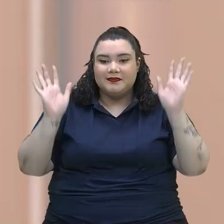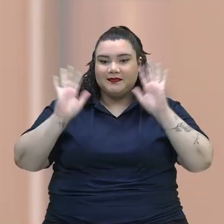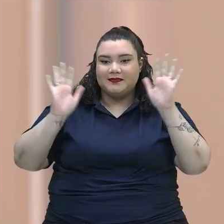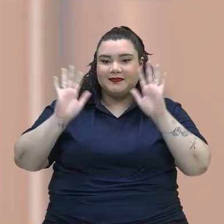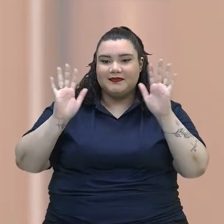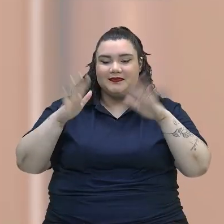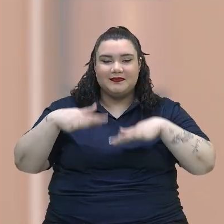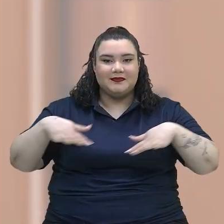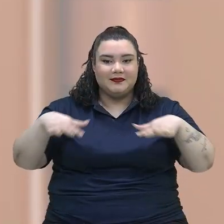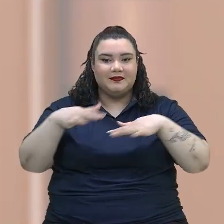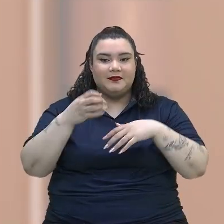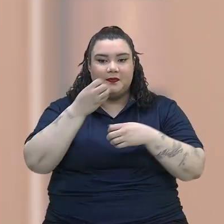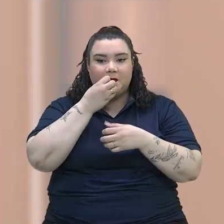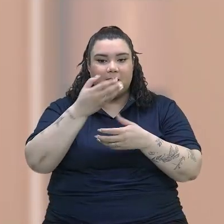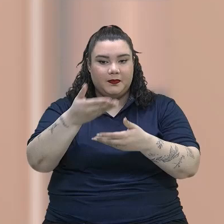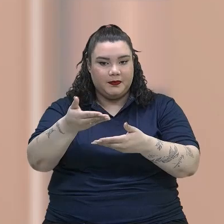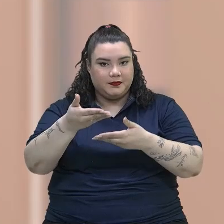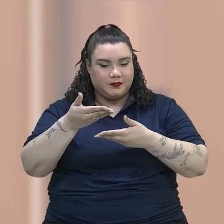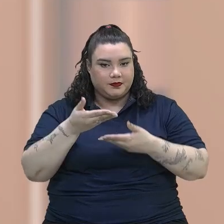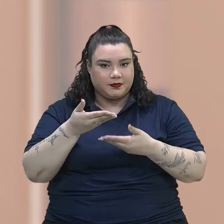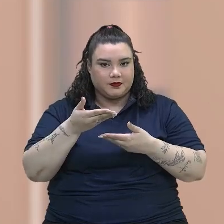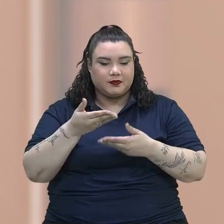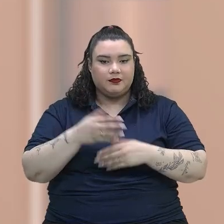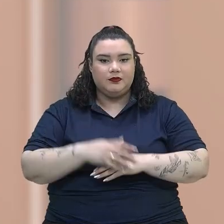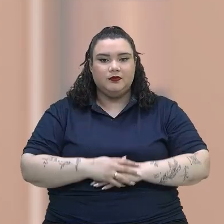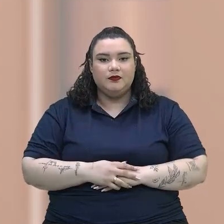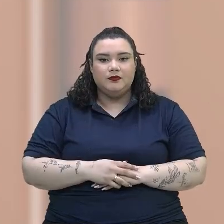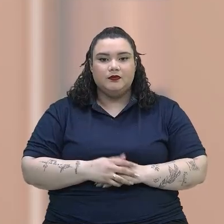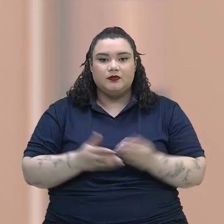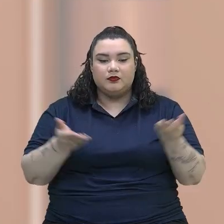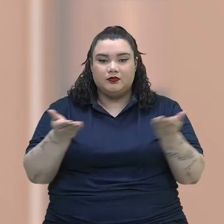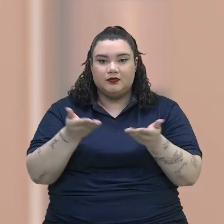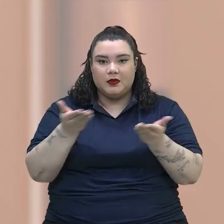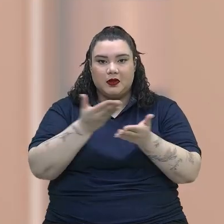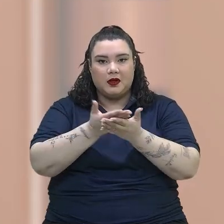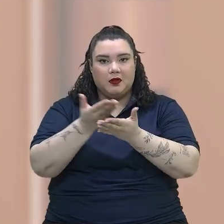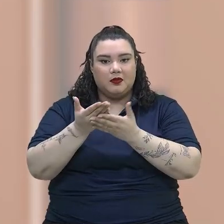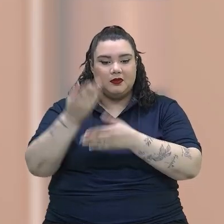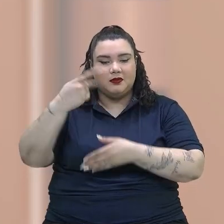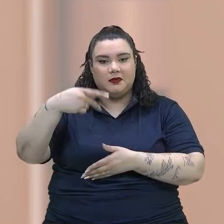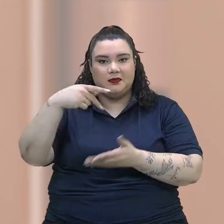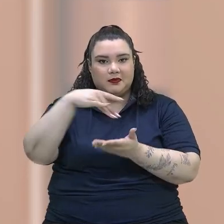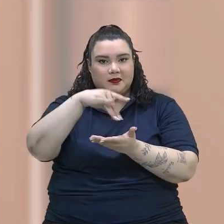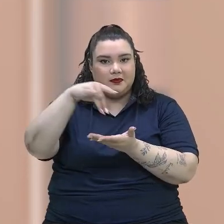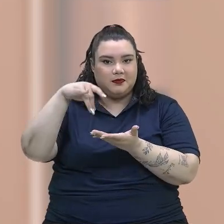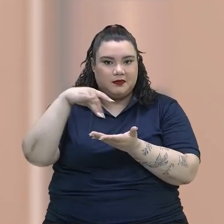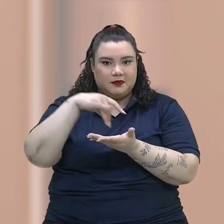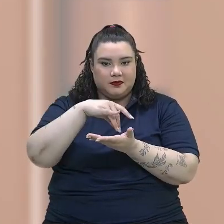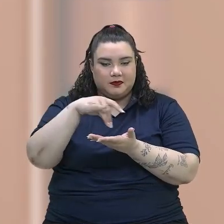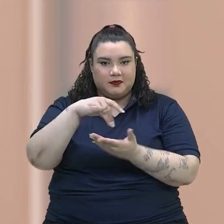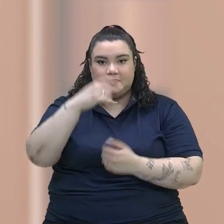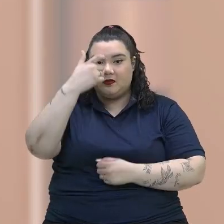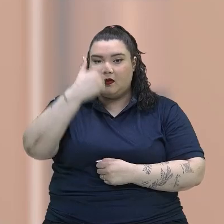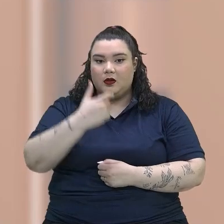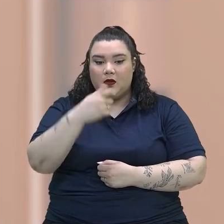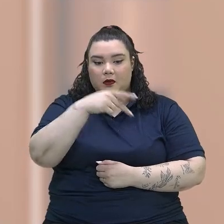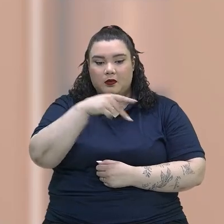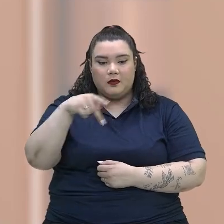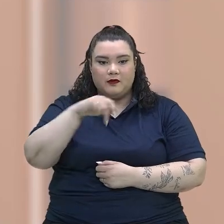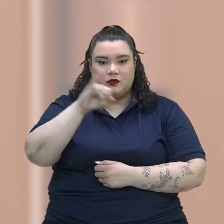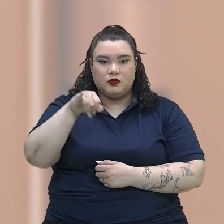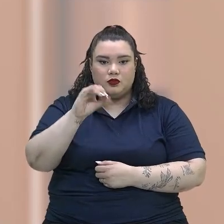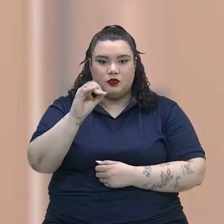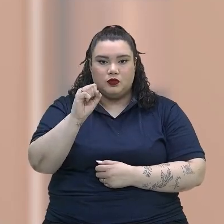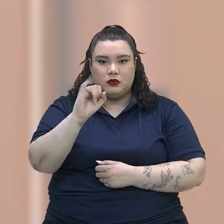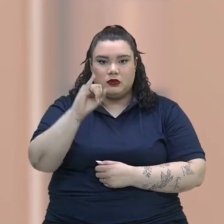Olá, sejam todos e todas muito bem-vindos e bem-vindas ao Centro de Mídia de Educação do Amazonas. Eu sou o professor Josino Malagueta,